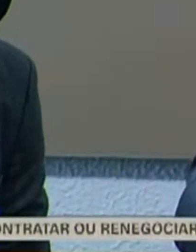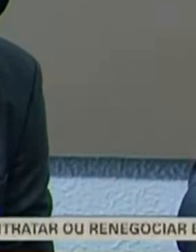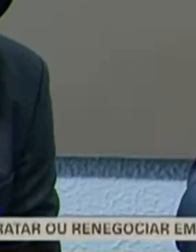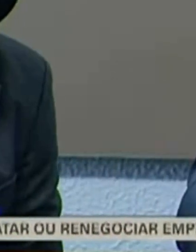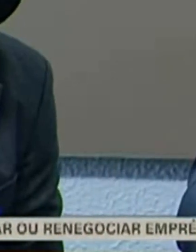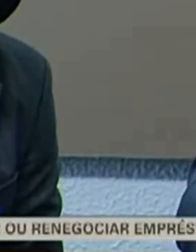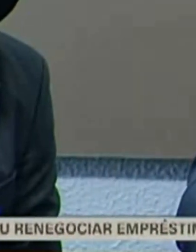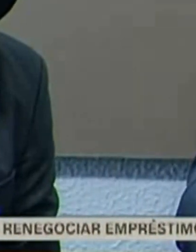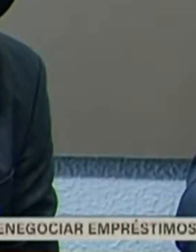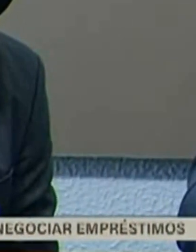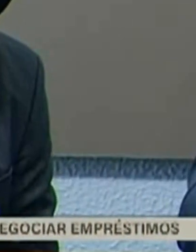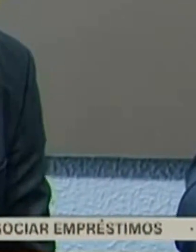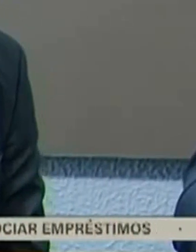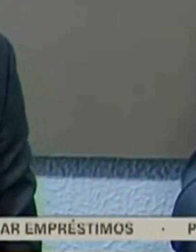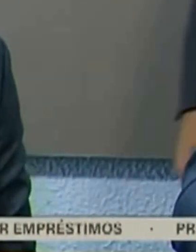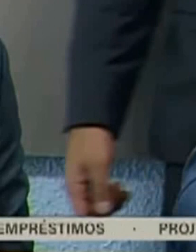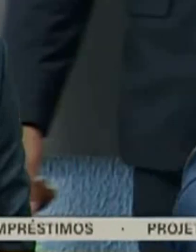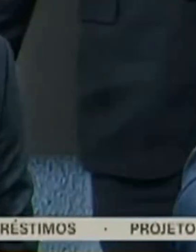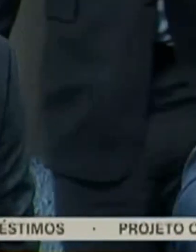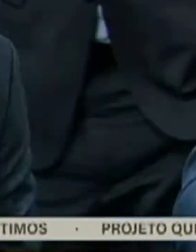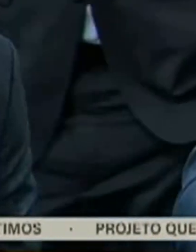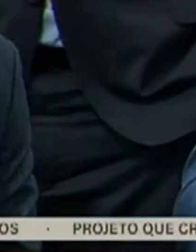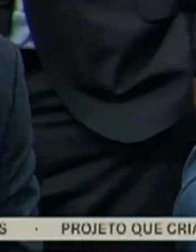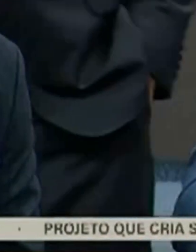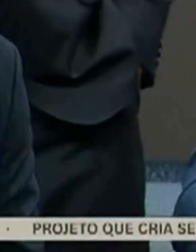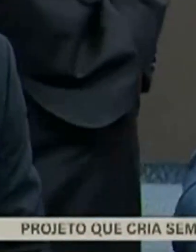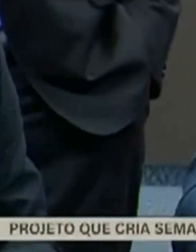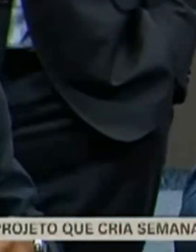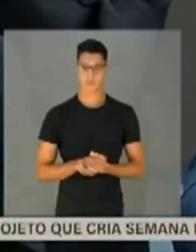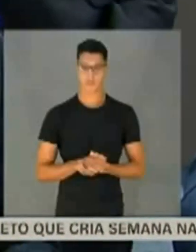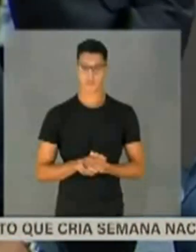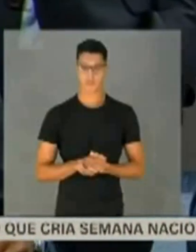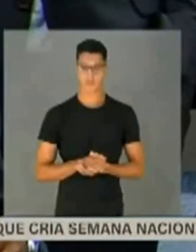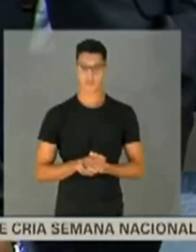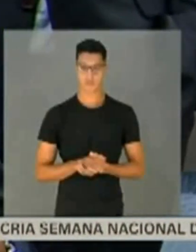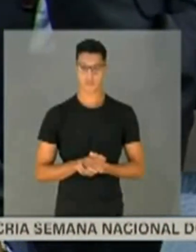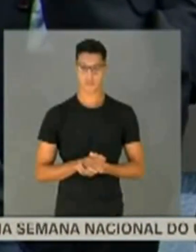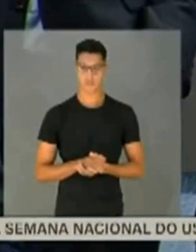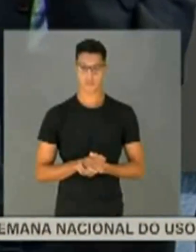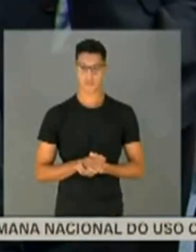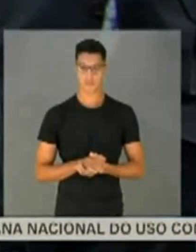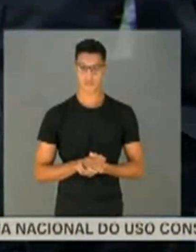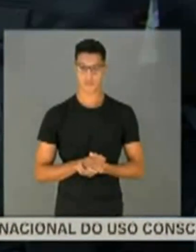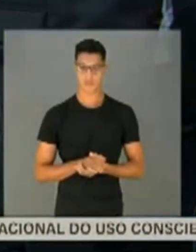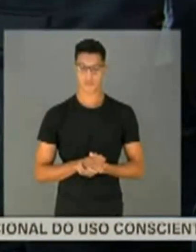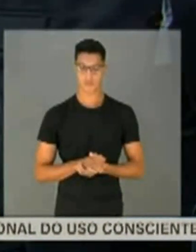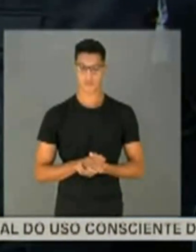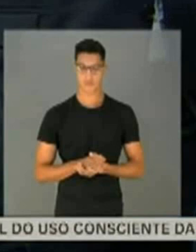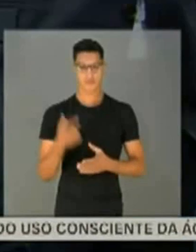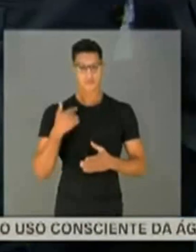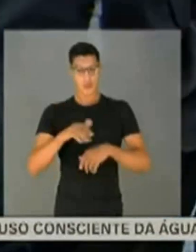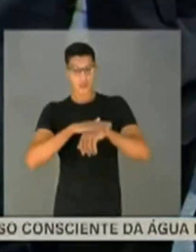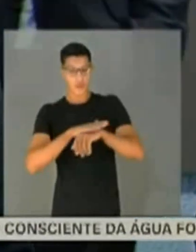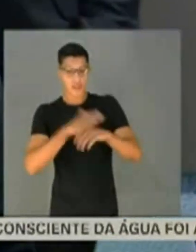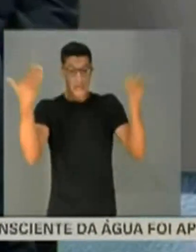2021. Ontem nós tivemos aí o depoimento do Dominguete e nós vimos muitas coisas sendo